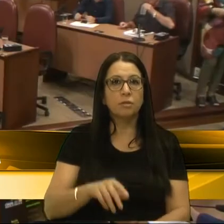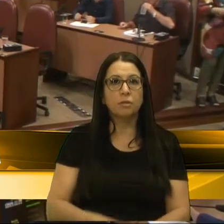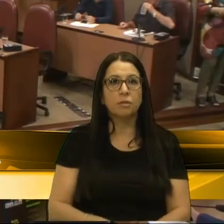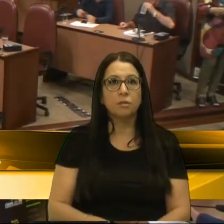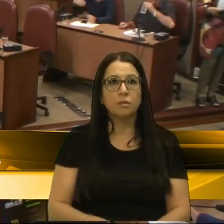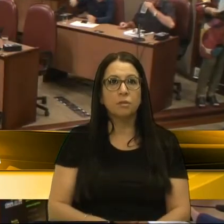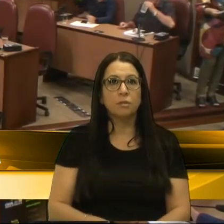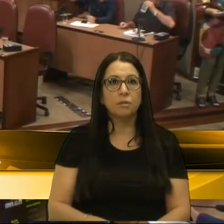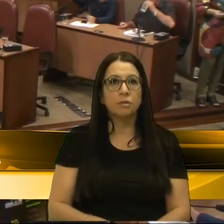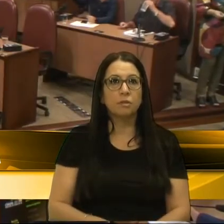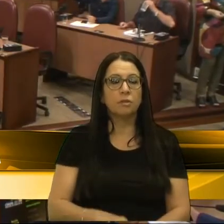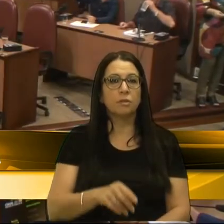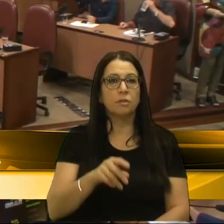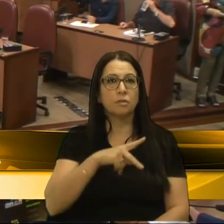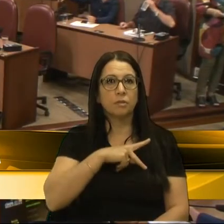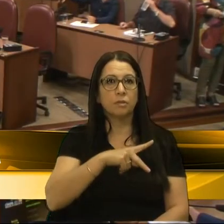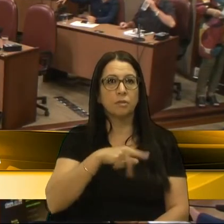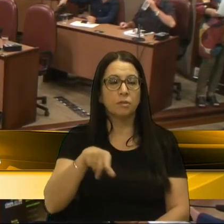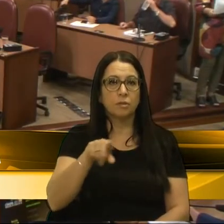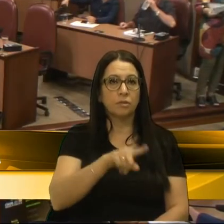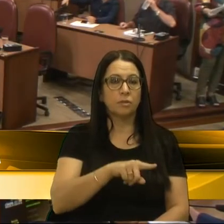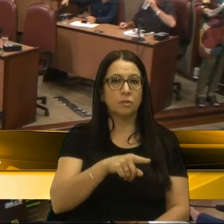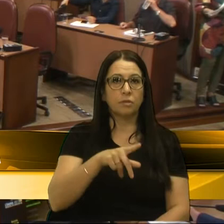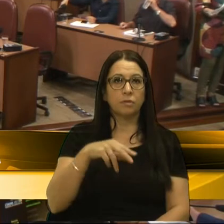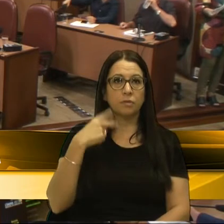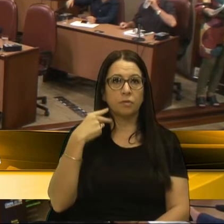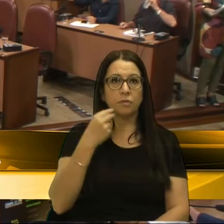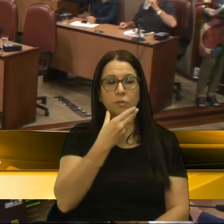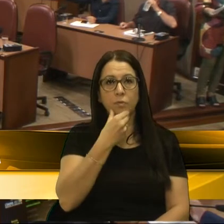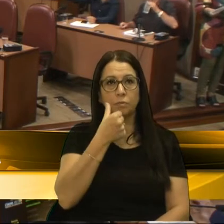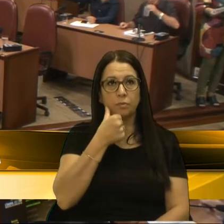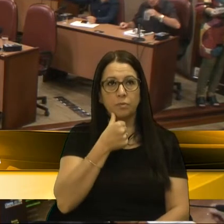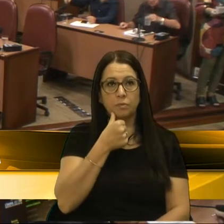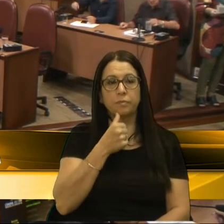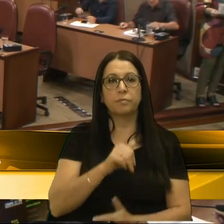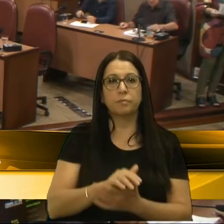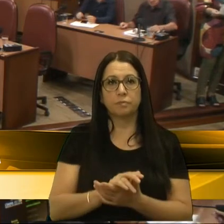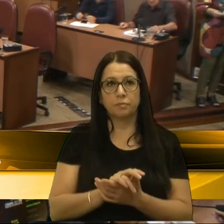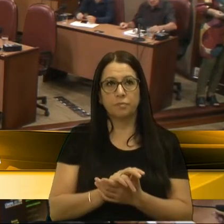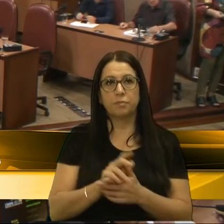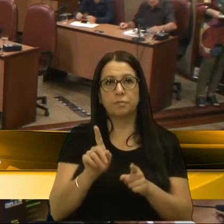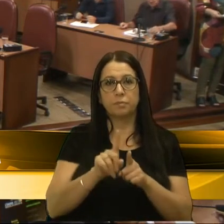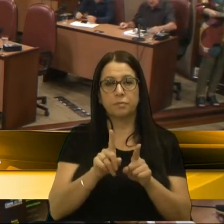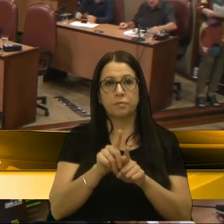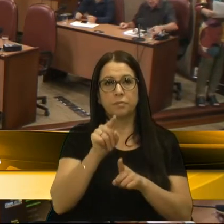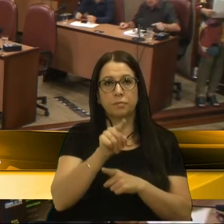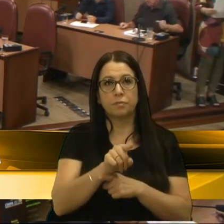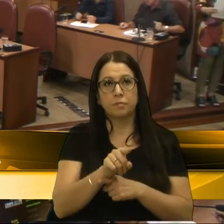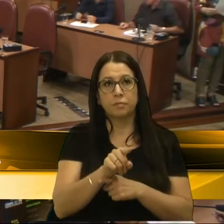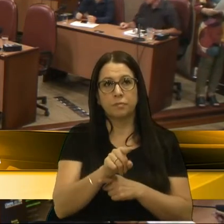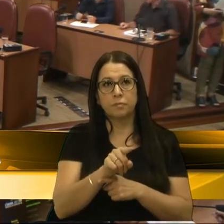palavra. Senhor presidente, senhoras e senhores vereadores, cumprimentar a todos que estão aqui no plenário, bem-vindos.